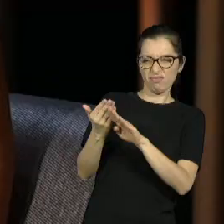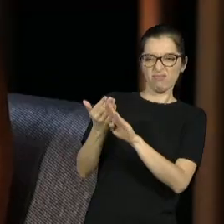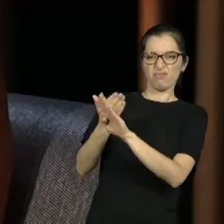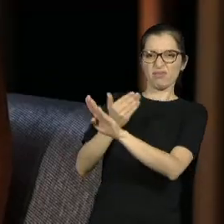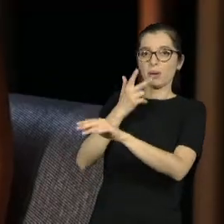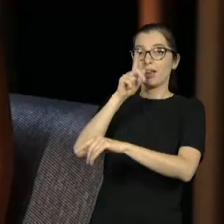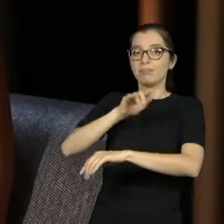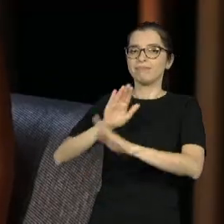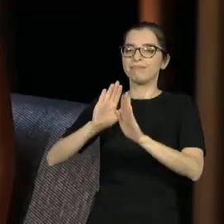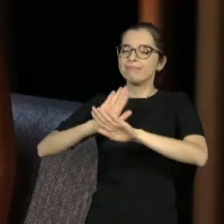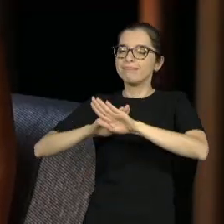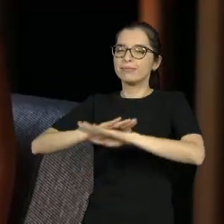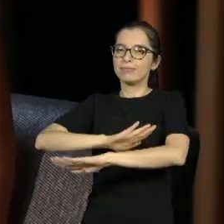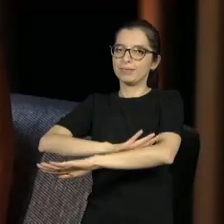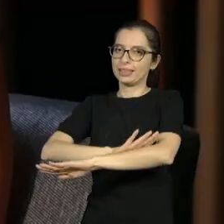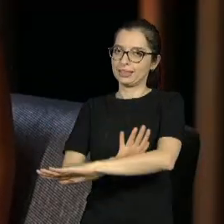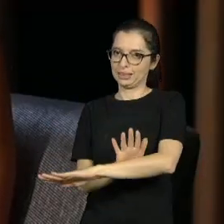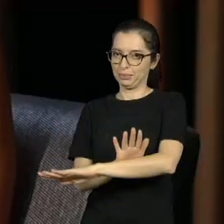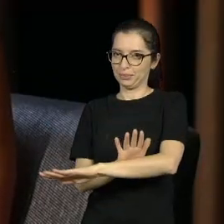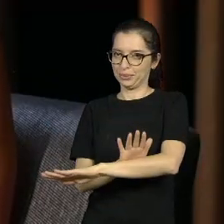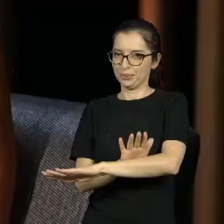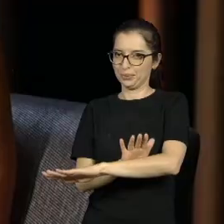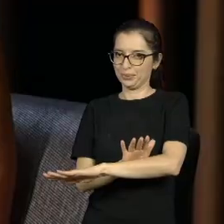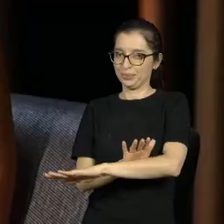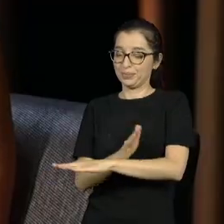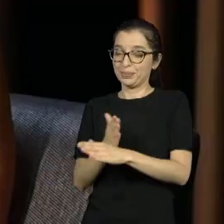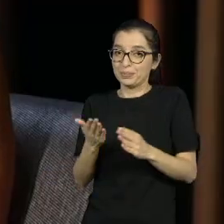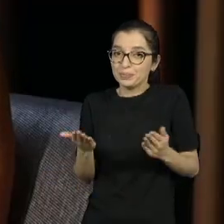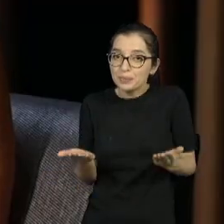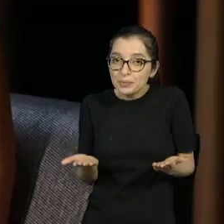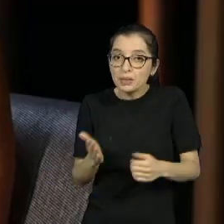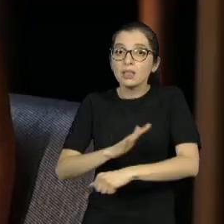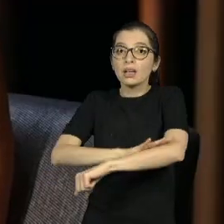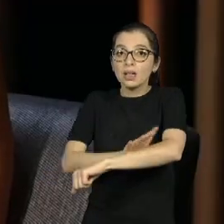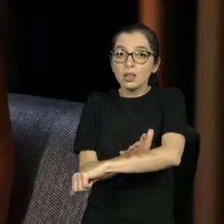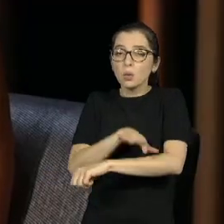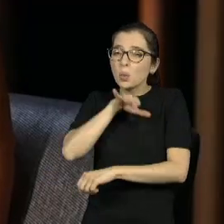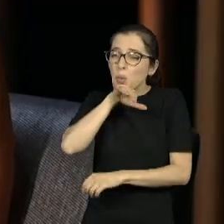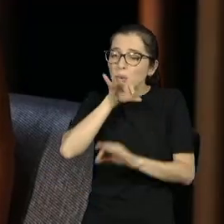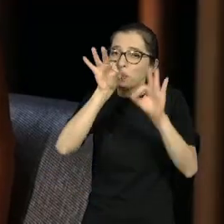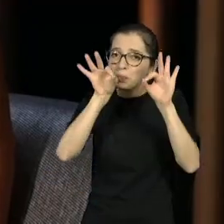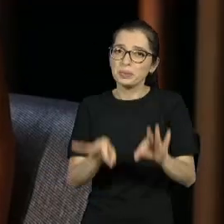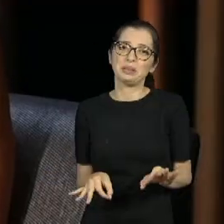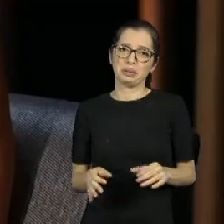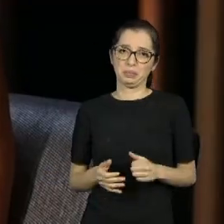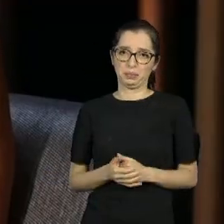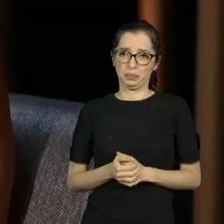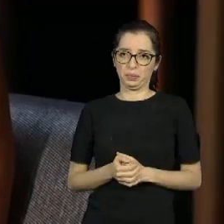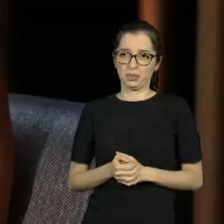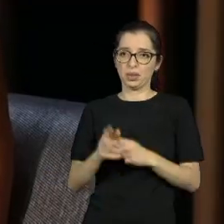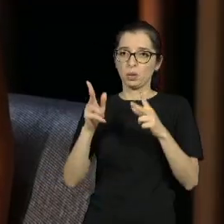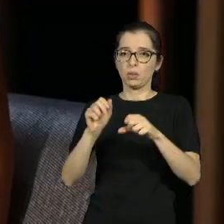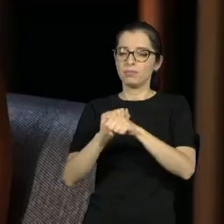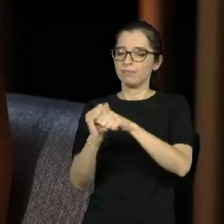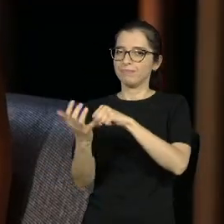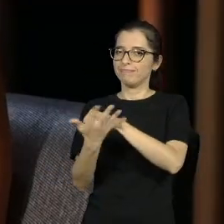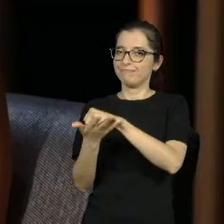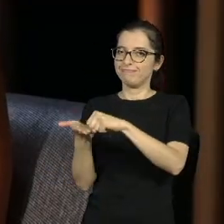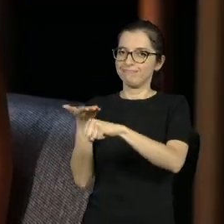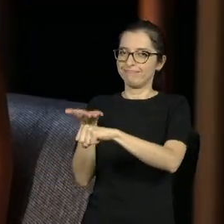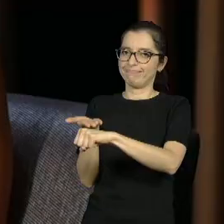o que é grave na sociedade brasileira todo o racismo é ruim mas o nosso racismo é que nem é